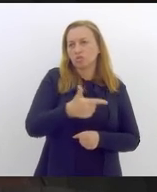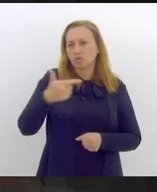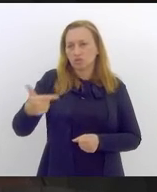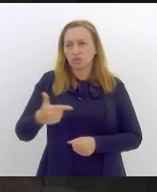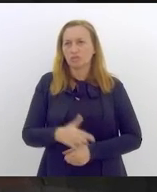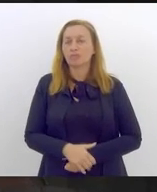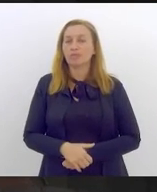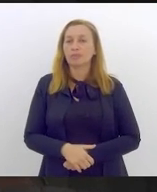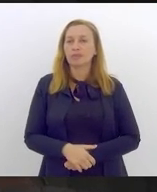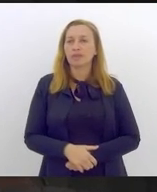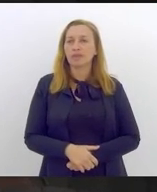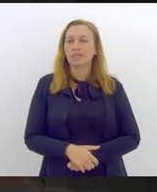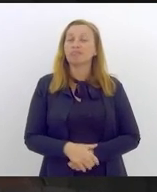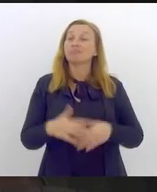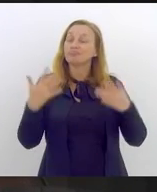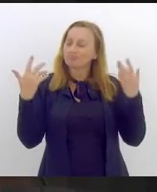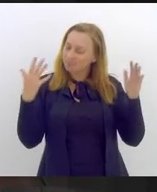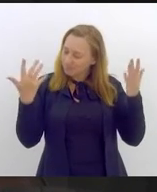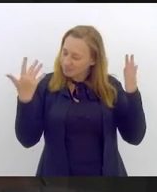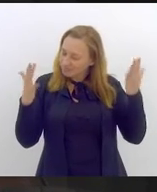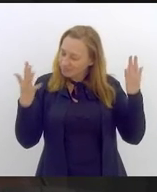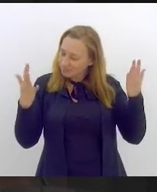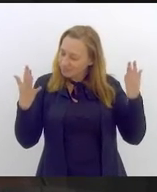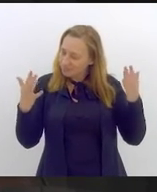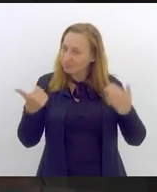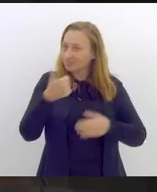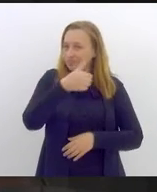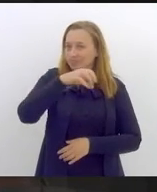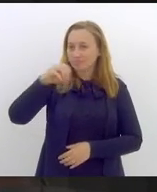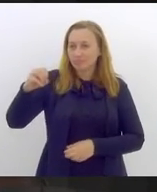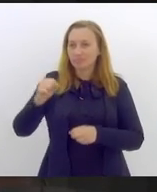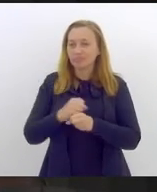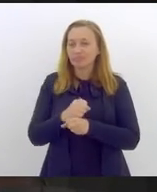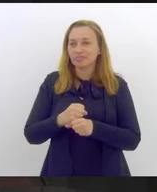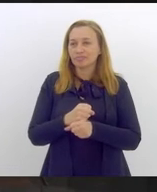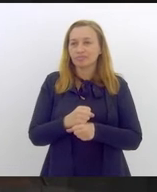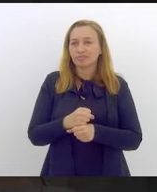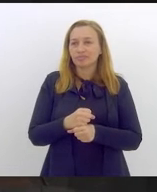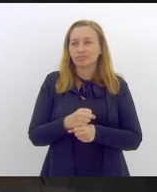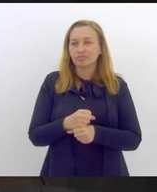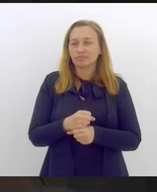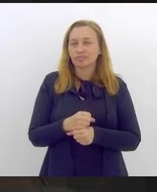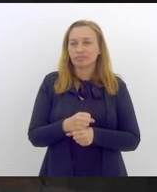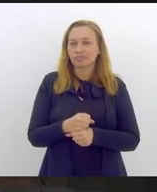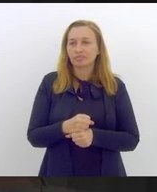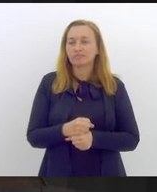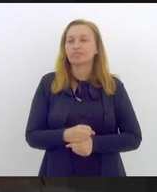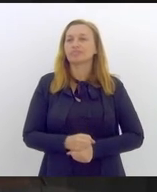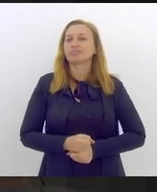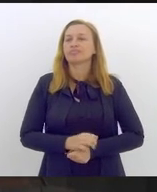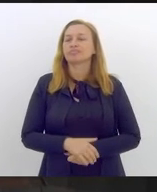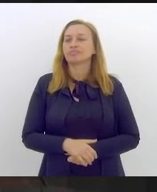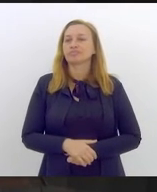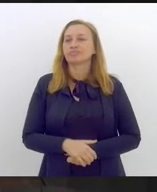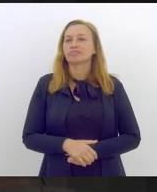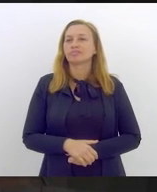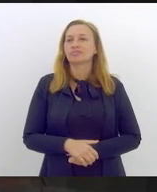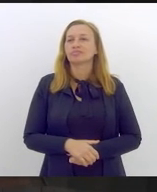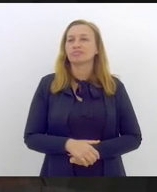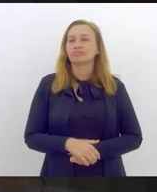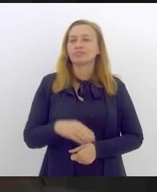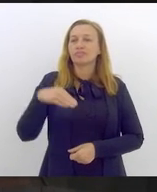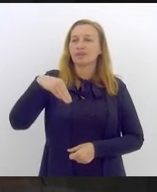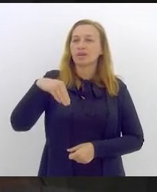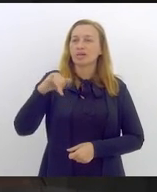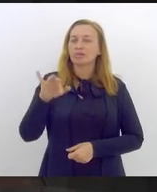nós celebramos o Centenário do nascimento de ninguém mais ninguém menos que o